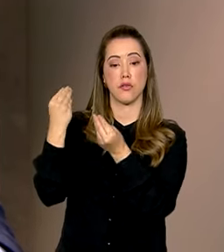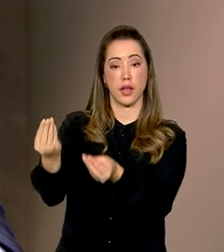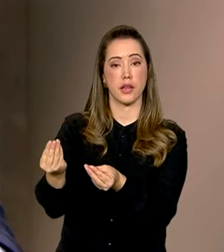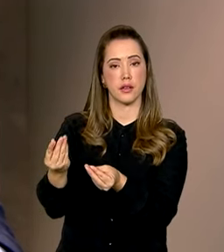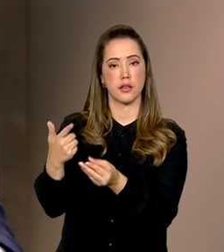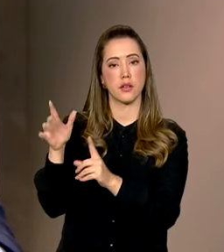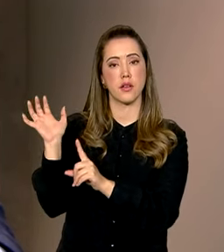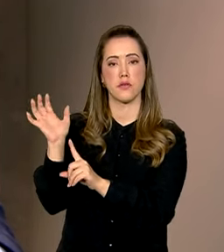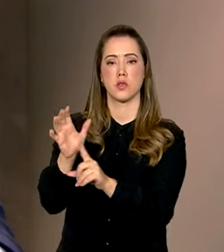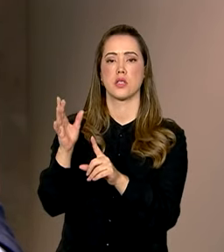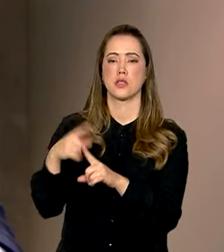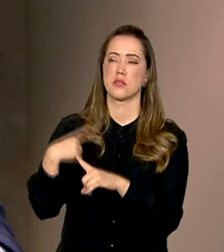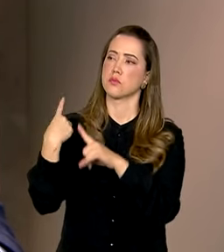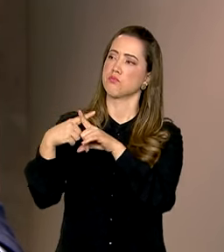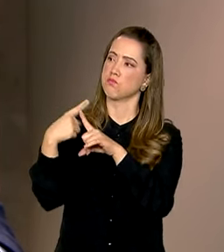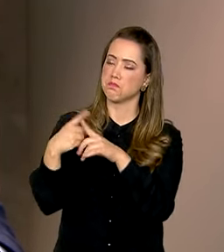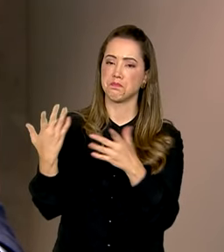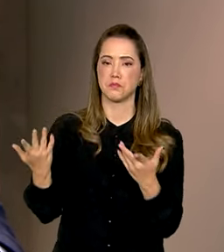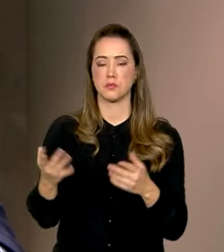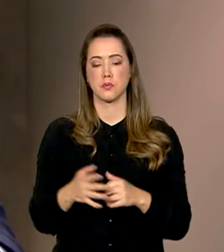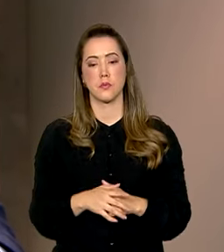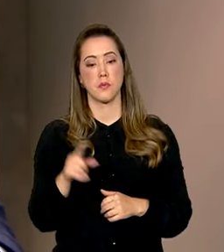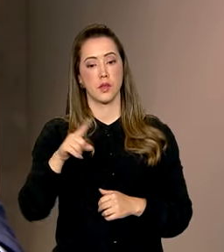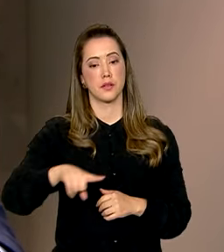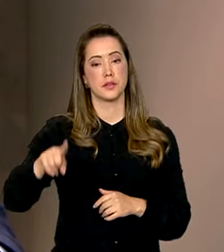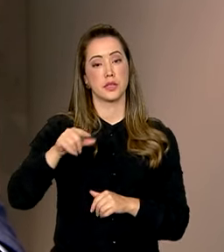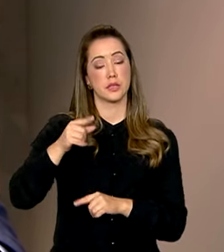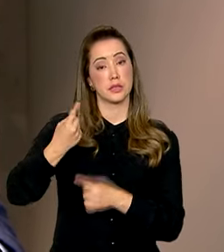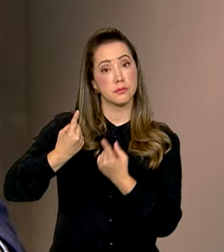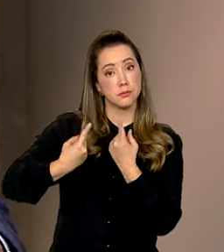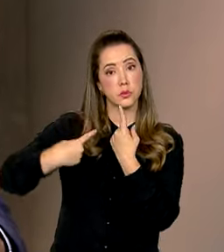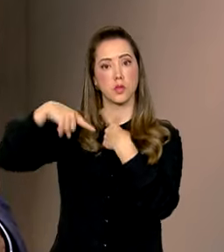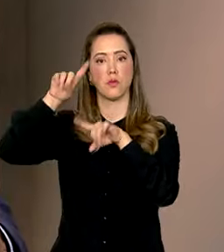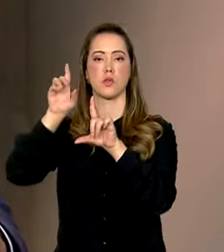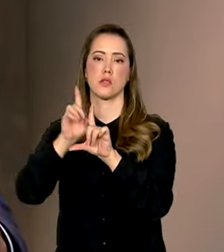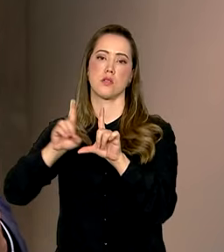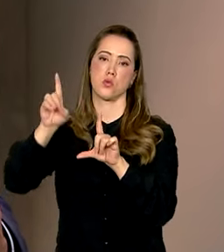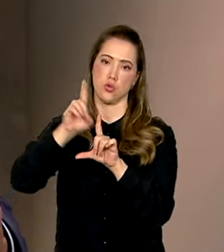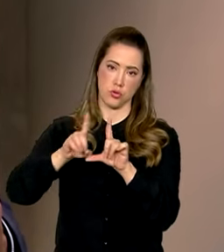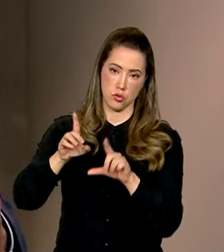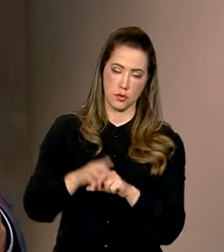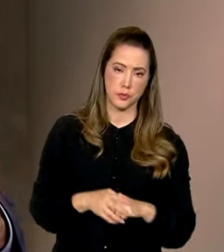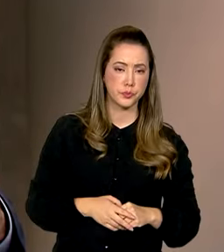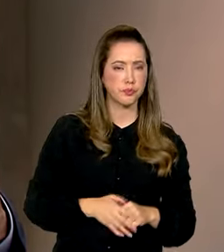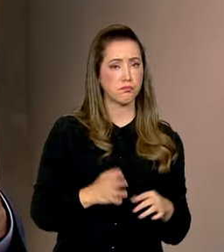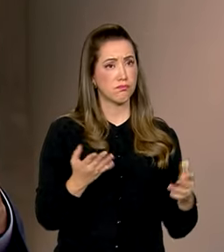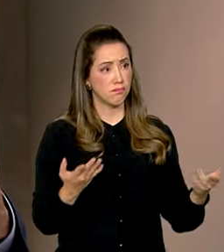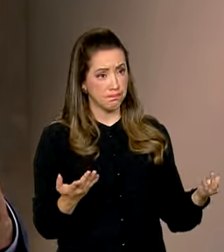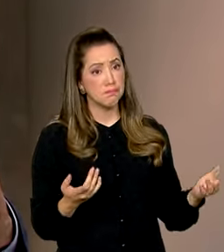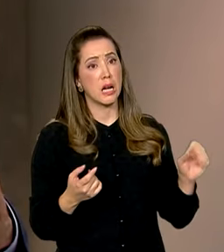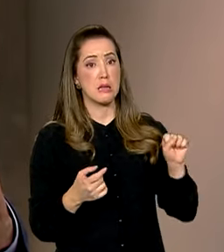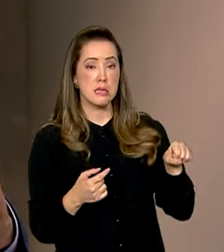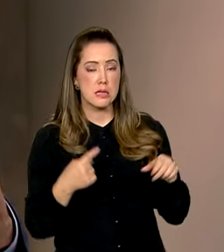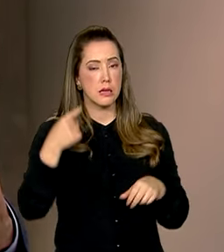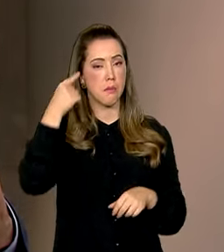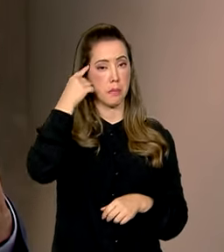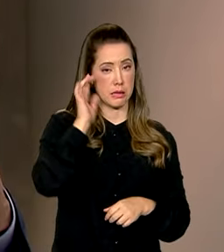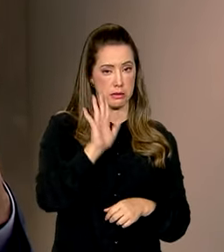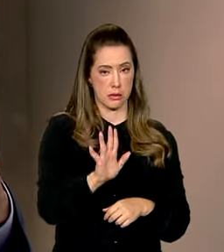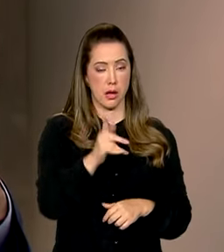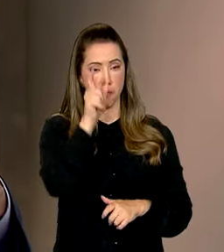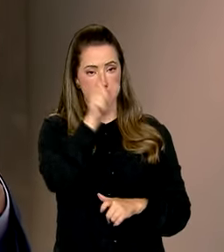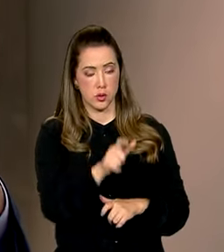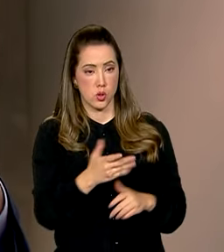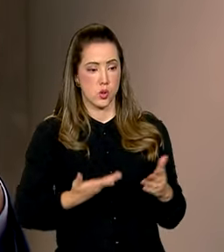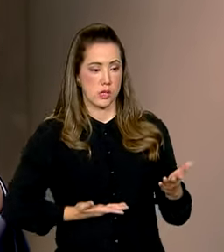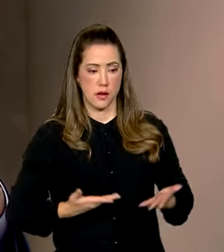sim, o impacto extremamente positivo dessa transformação digital. Pensar que um cidadão, para executar um serviço,